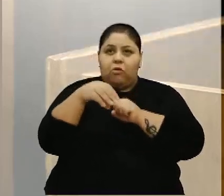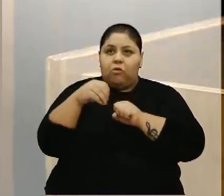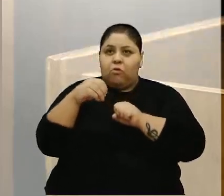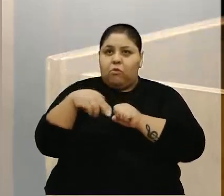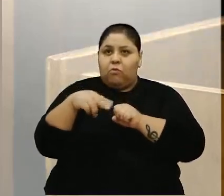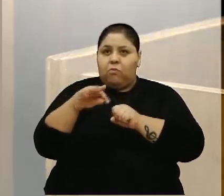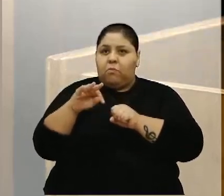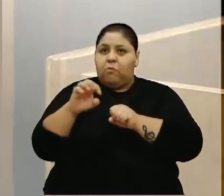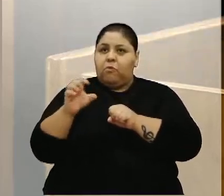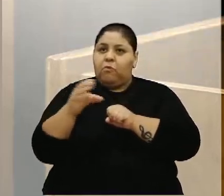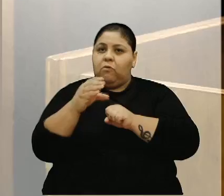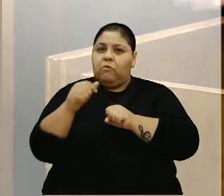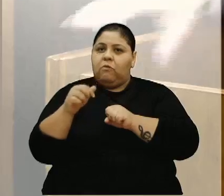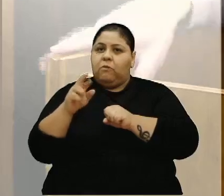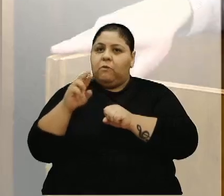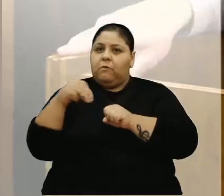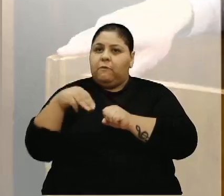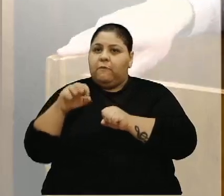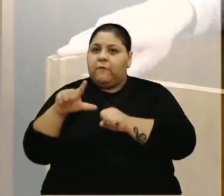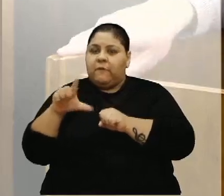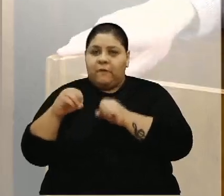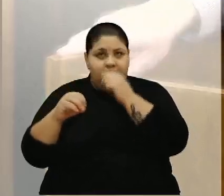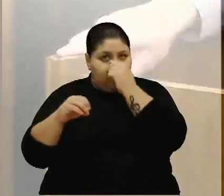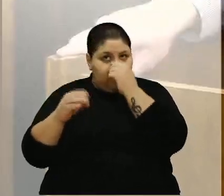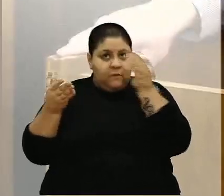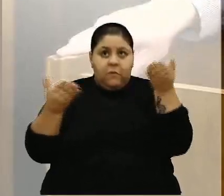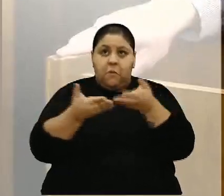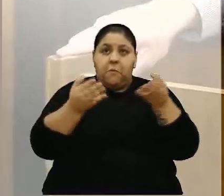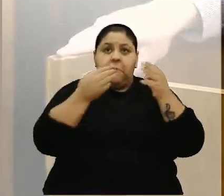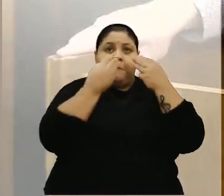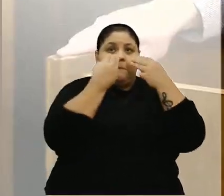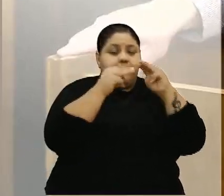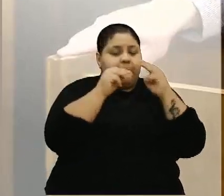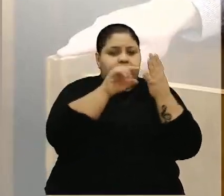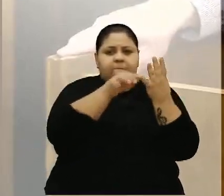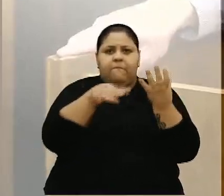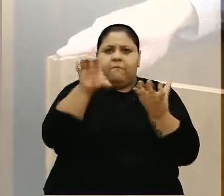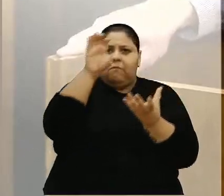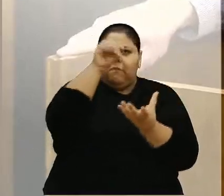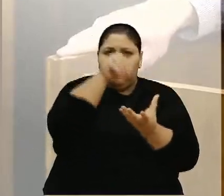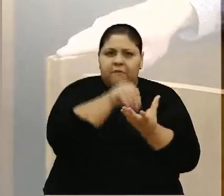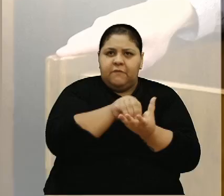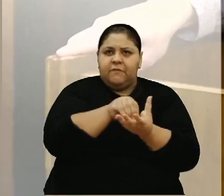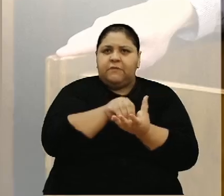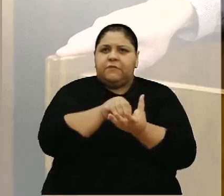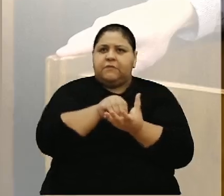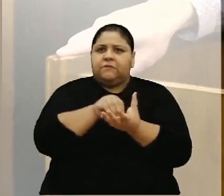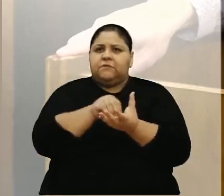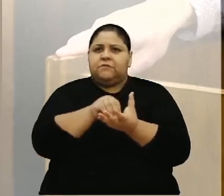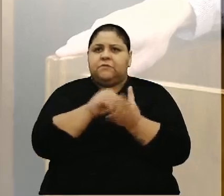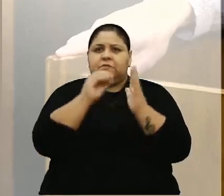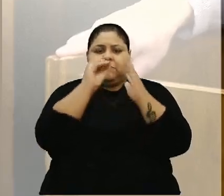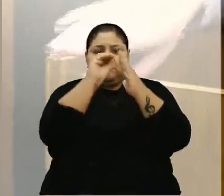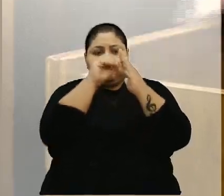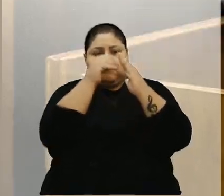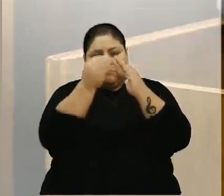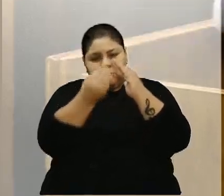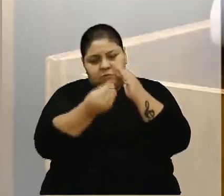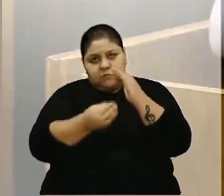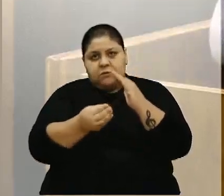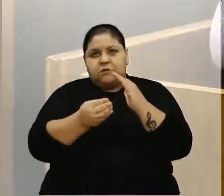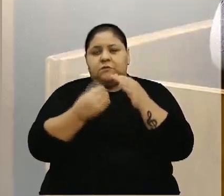onde temos um aparato enorme de máquinas, Codeca, Secretaria, o SAMAI, Secretaria de